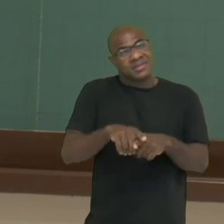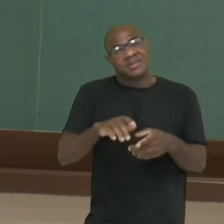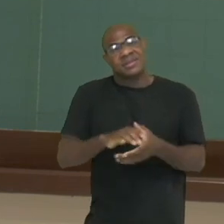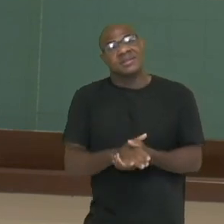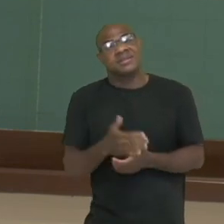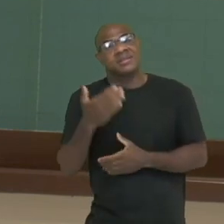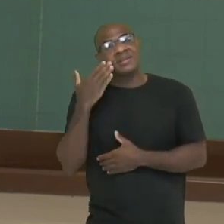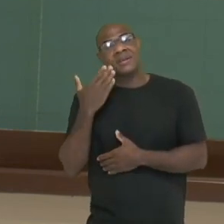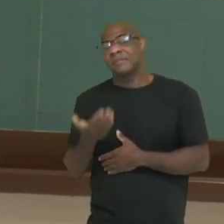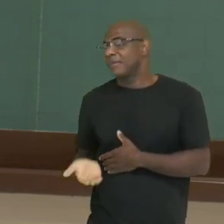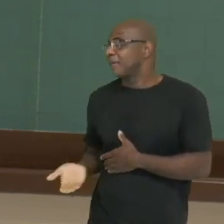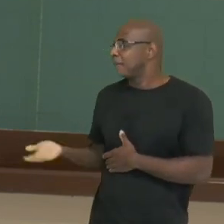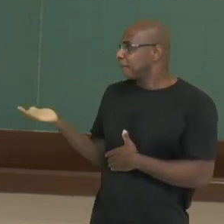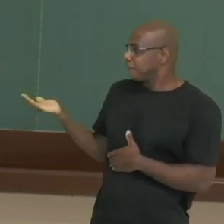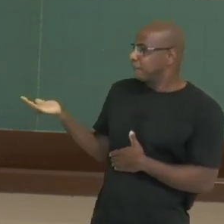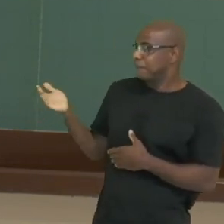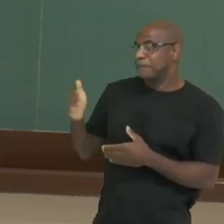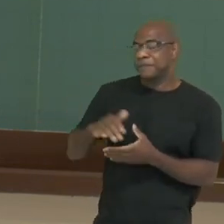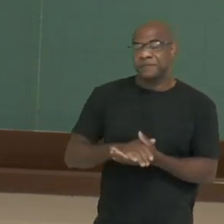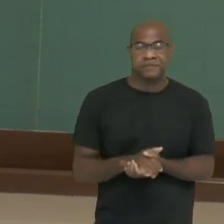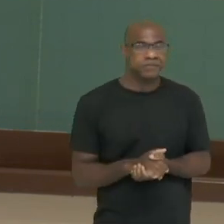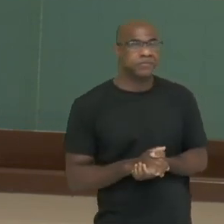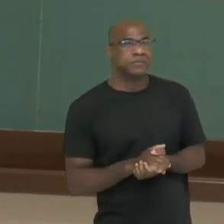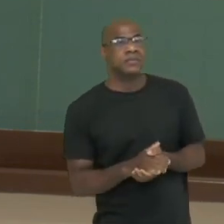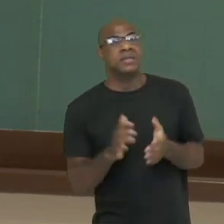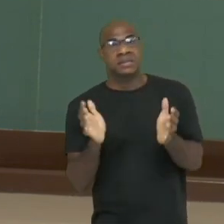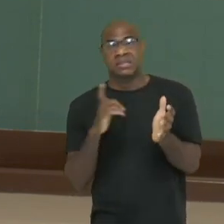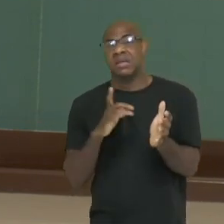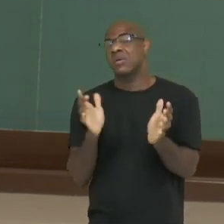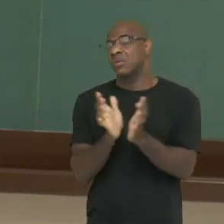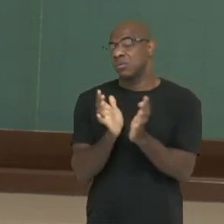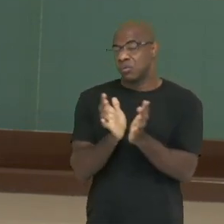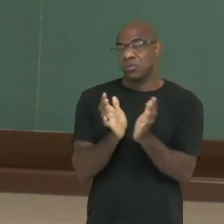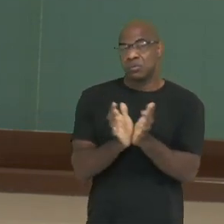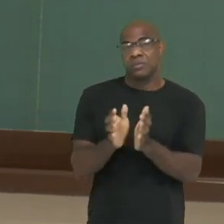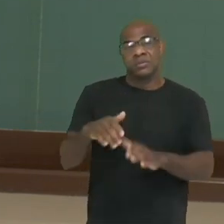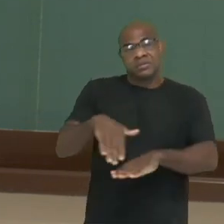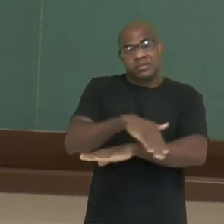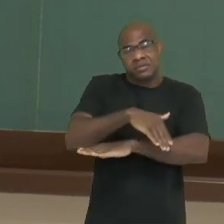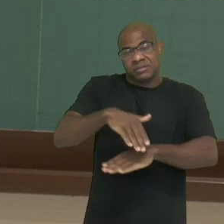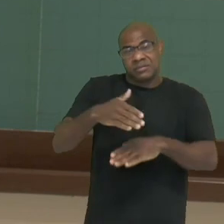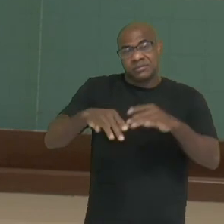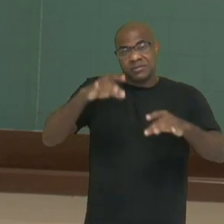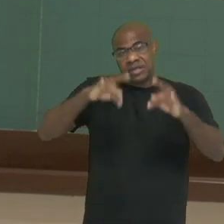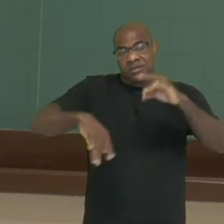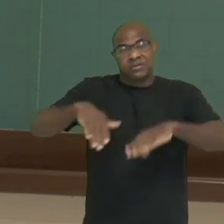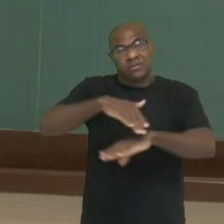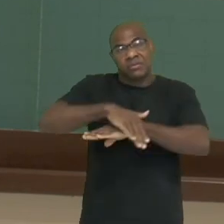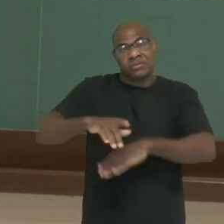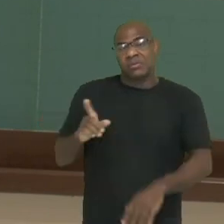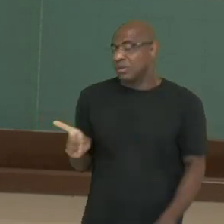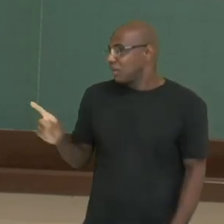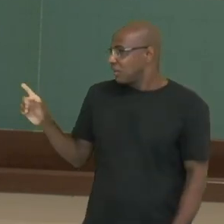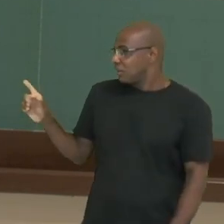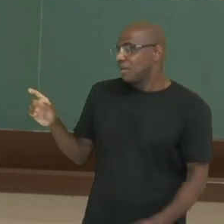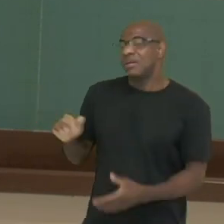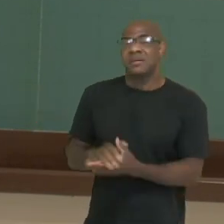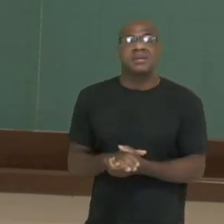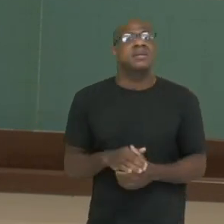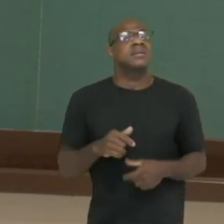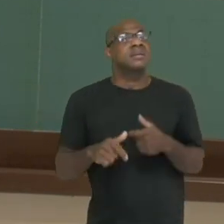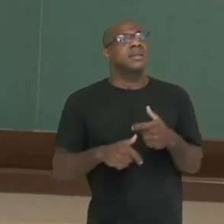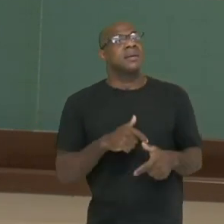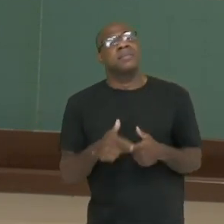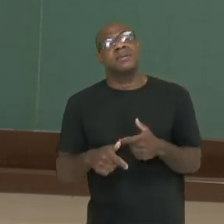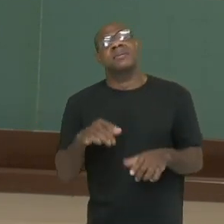de Rua e também a Cia Mar de Histórias. Conhecemos um pouquinho, né, do trabalho desses dois grupos teatrais que trabalham